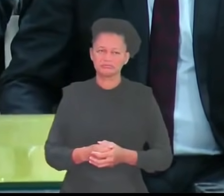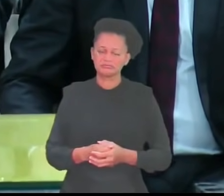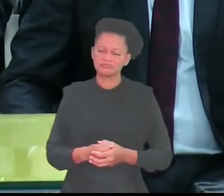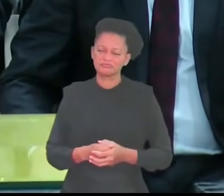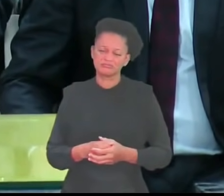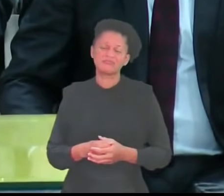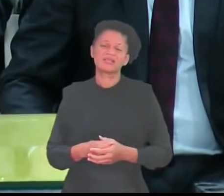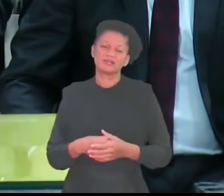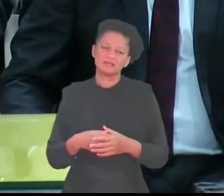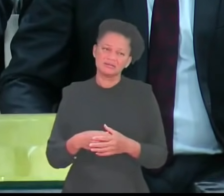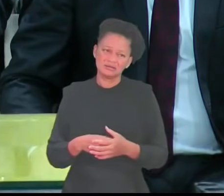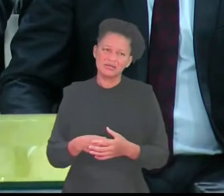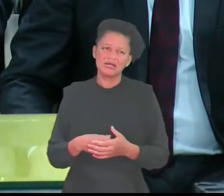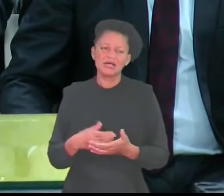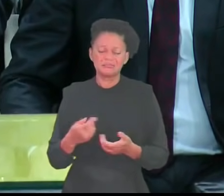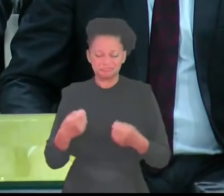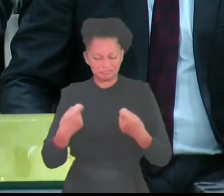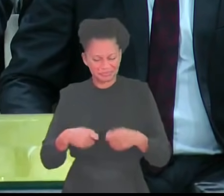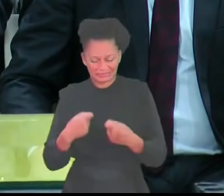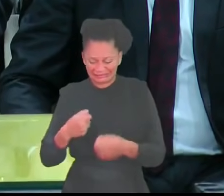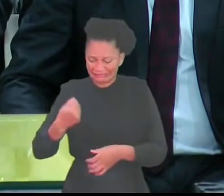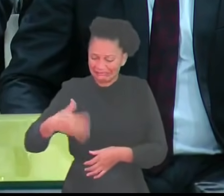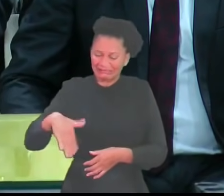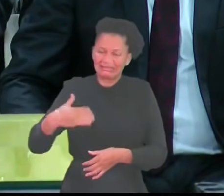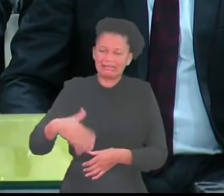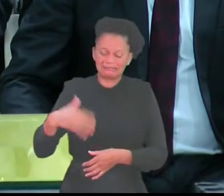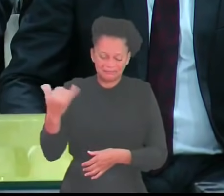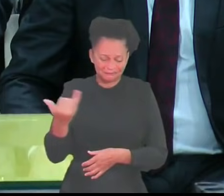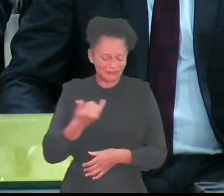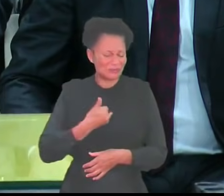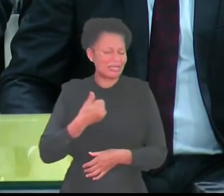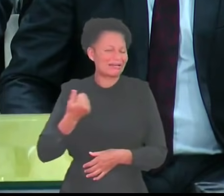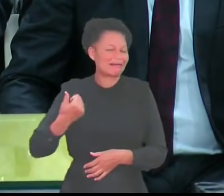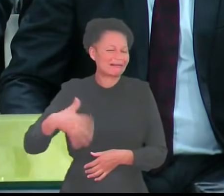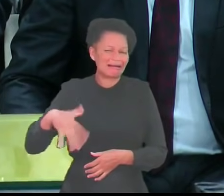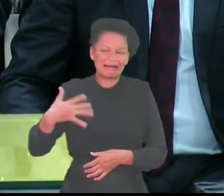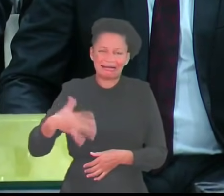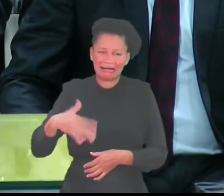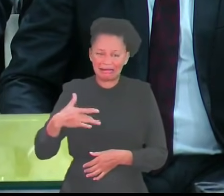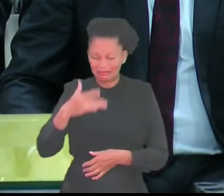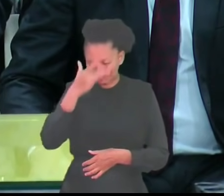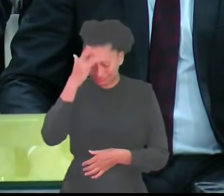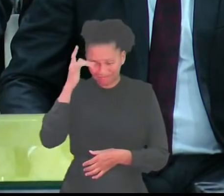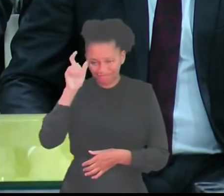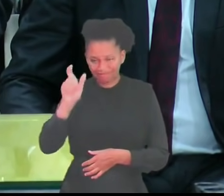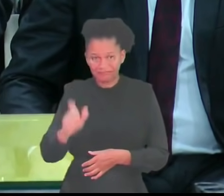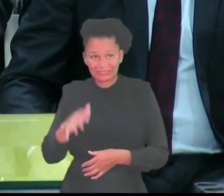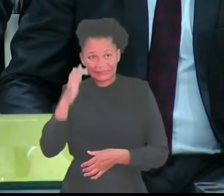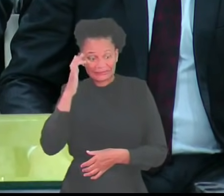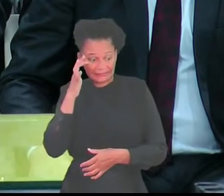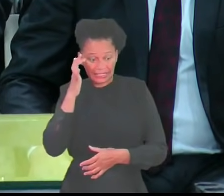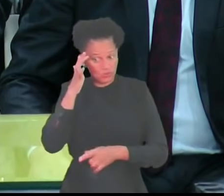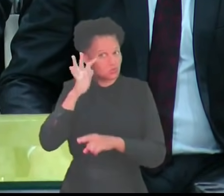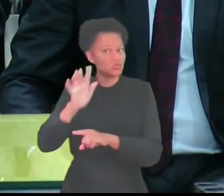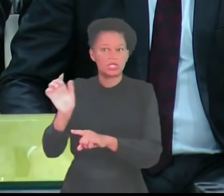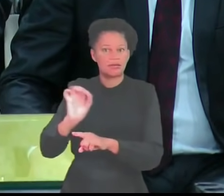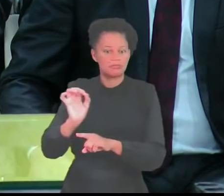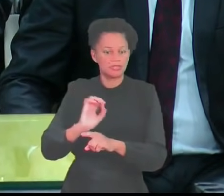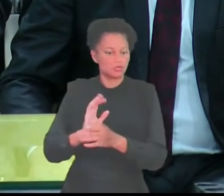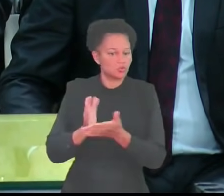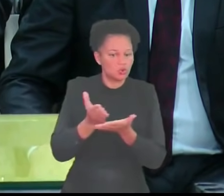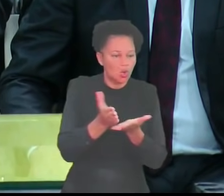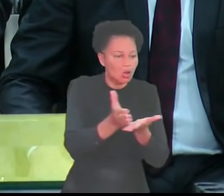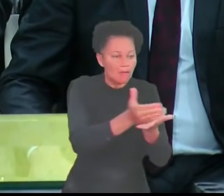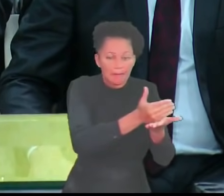ser um volume elevado, eu recebi o comunicado. A pessoa nem sabe que nós estamos trabalhando